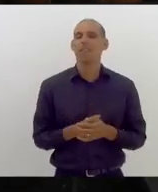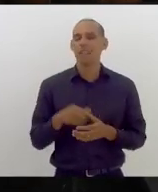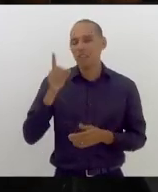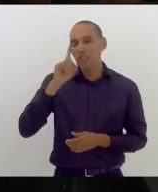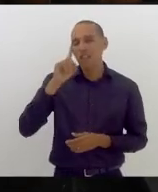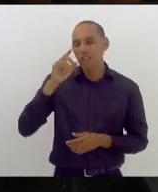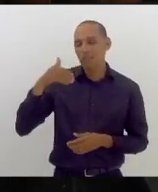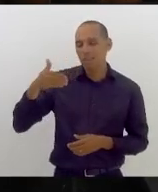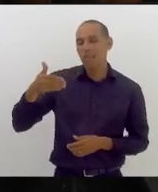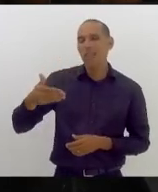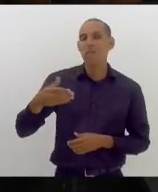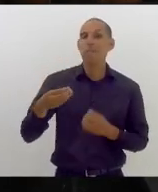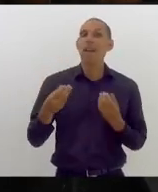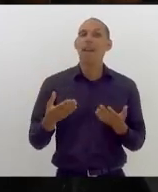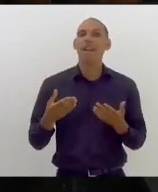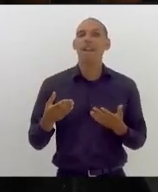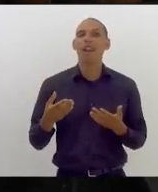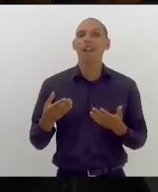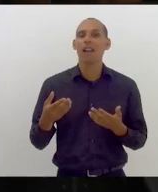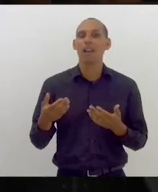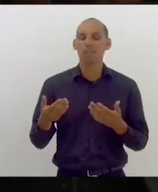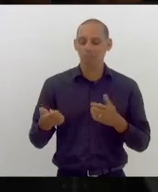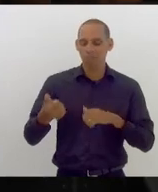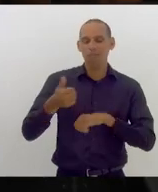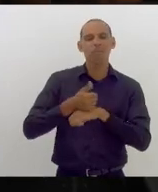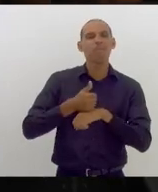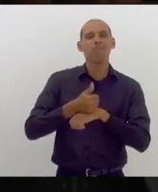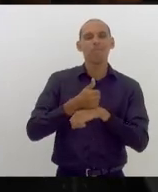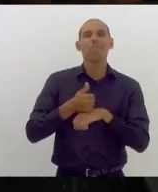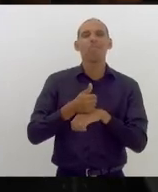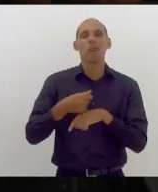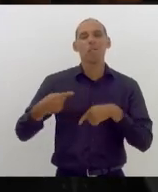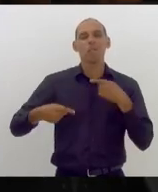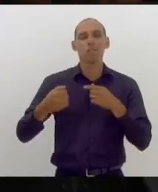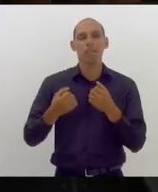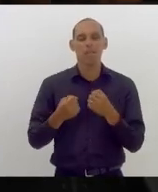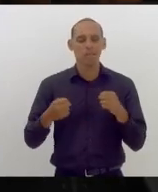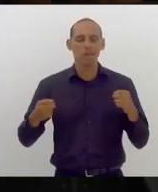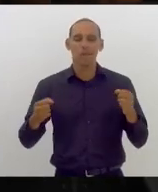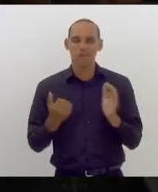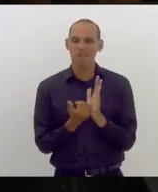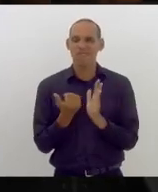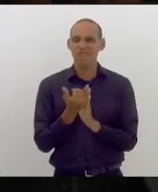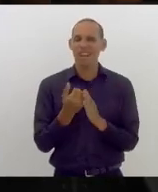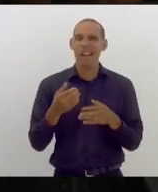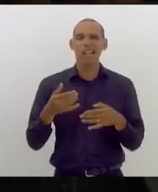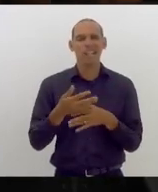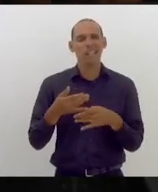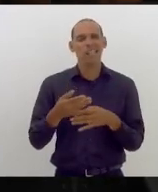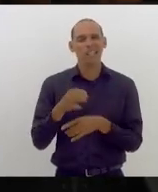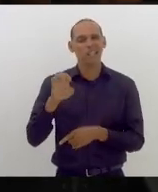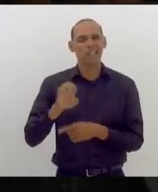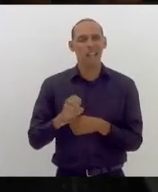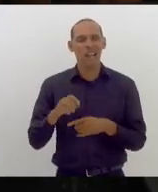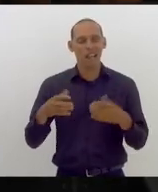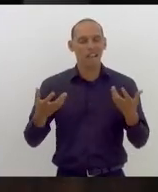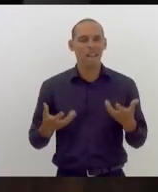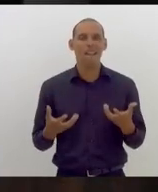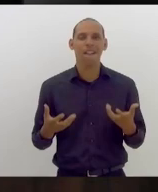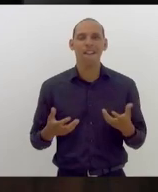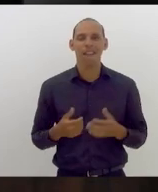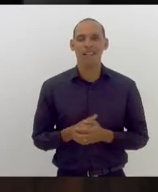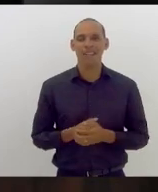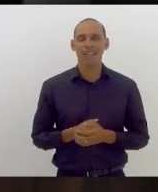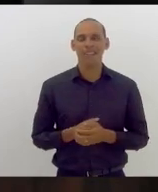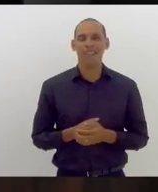dia também para ocupar espaços maiores na política, e é isso que o Estado do Rio de Janeiro quer, Eu tenho certeza